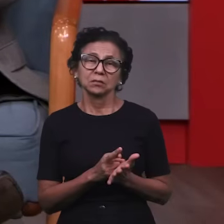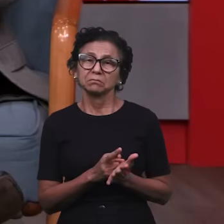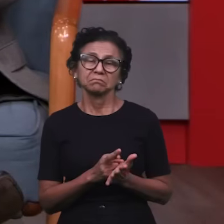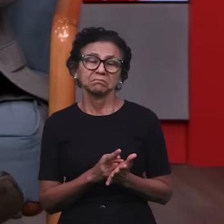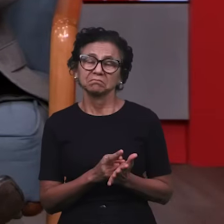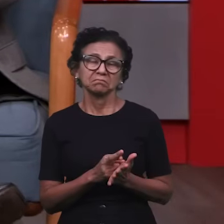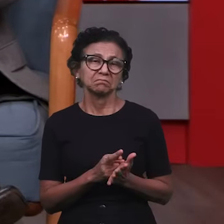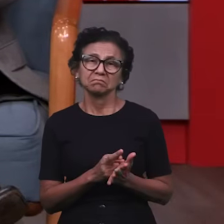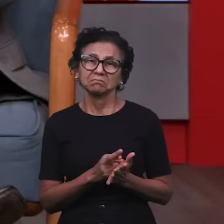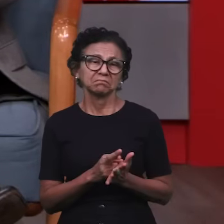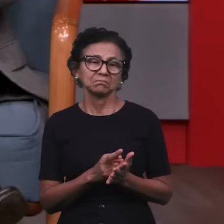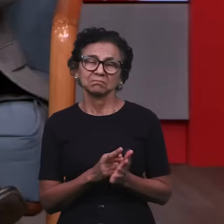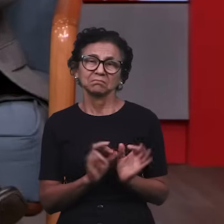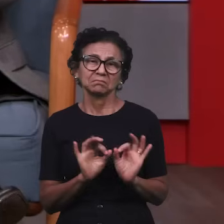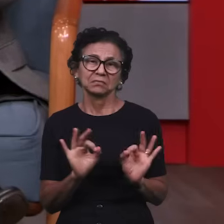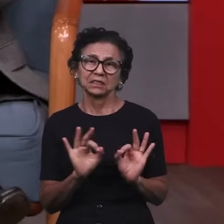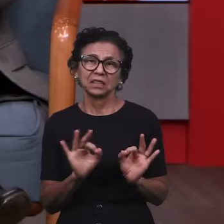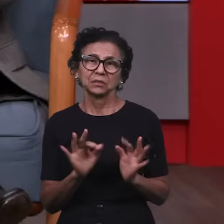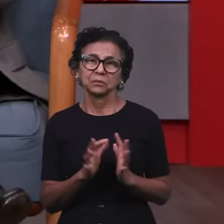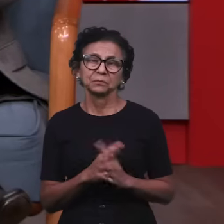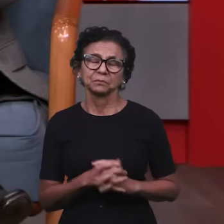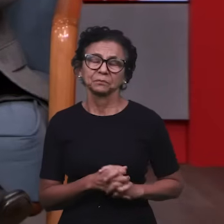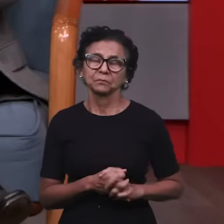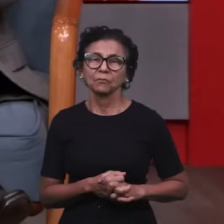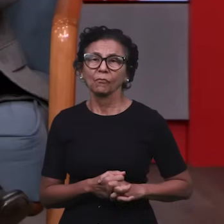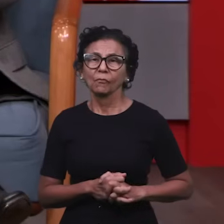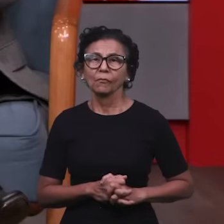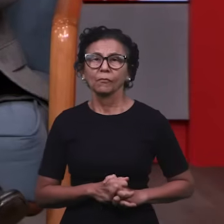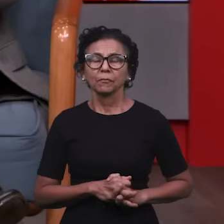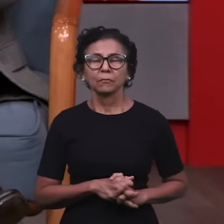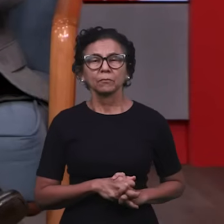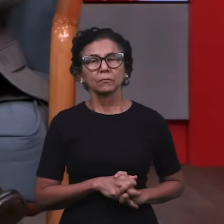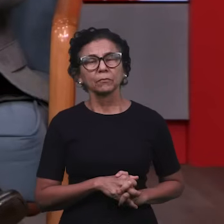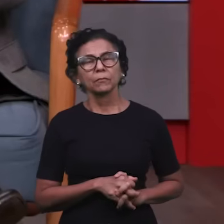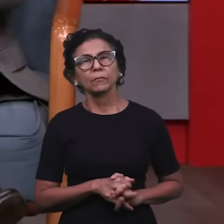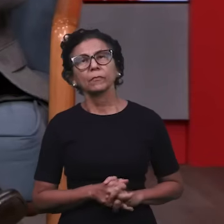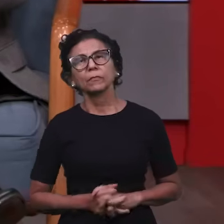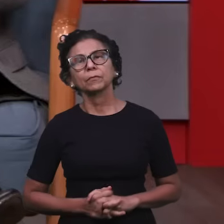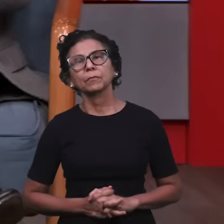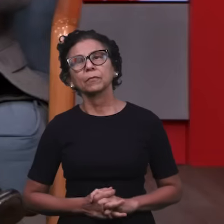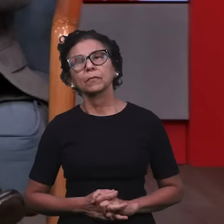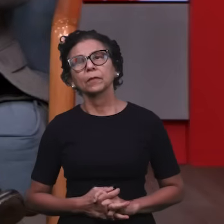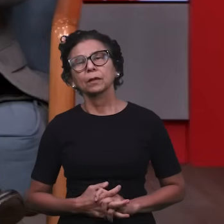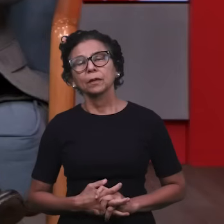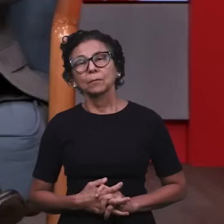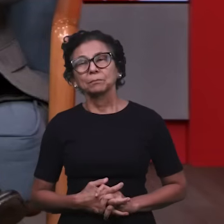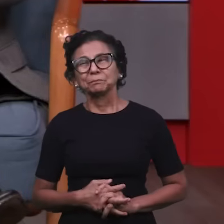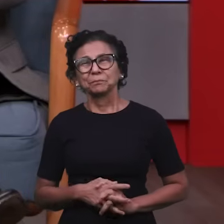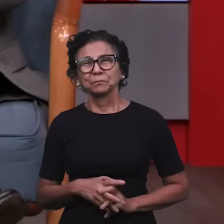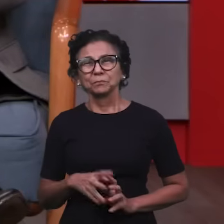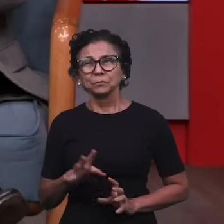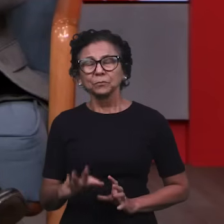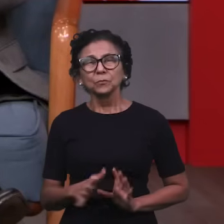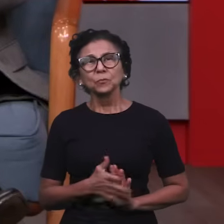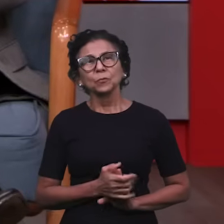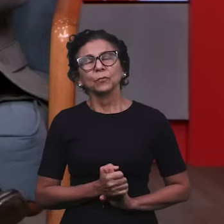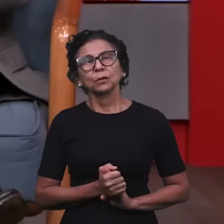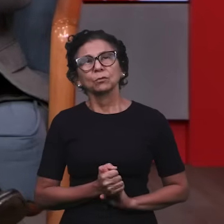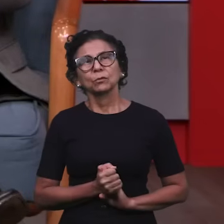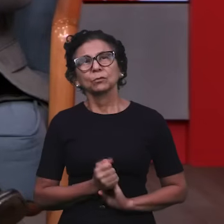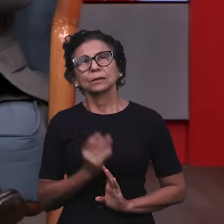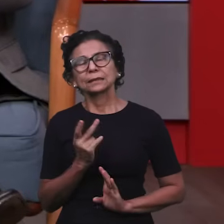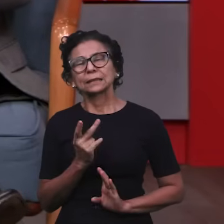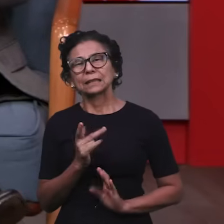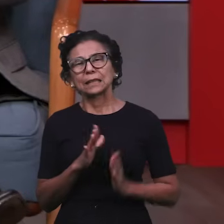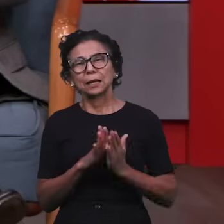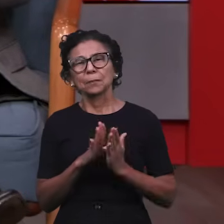Mas, na verdade, a palavra dita na emoção, naquilo que